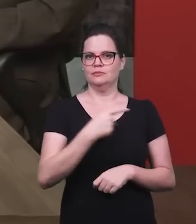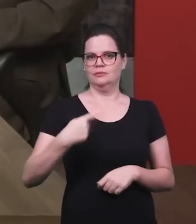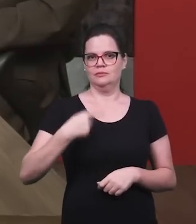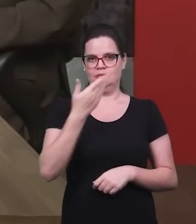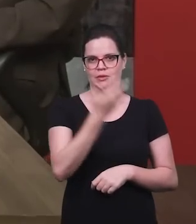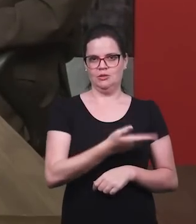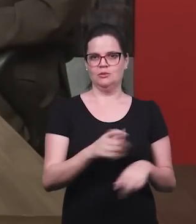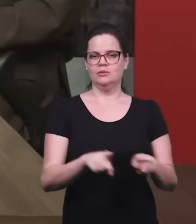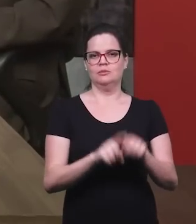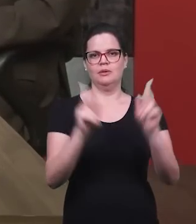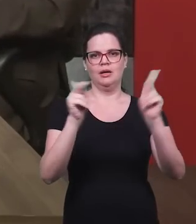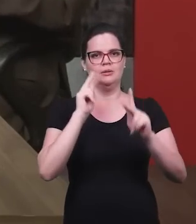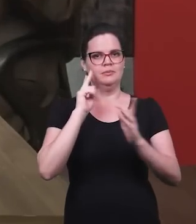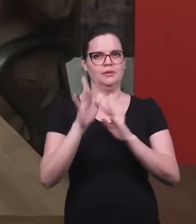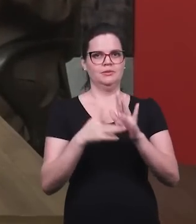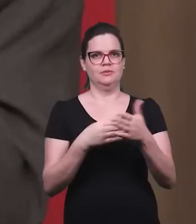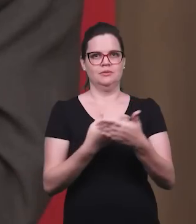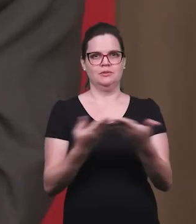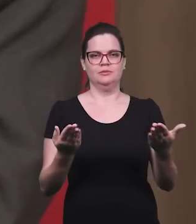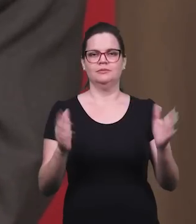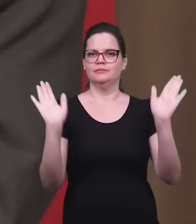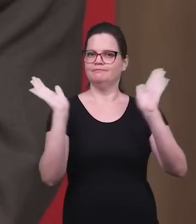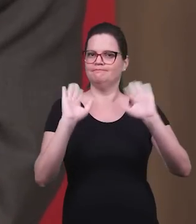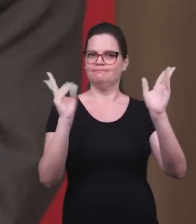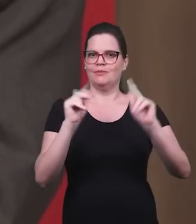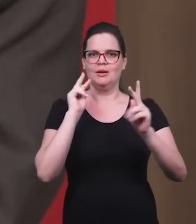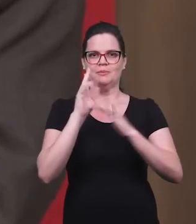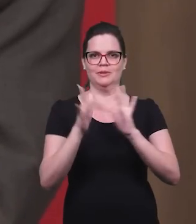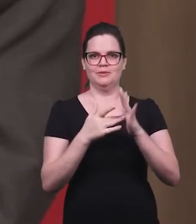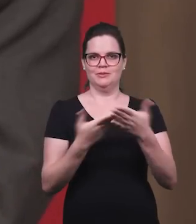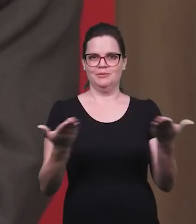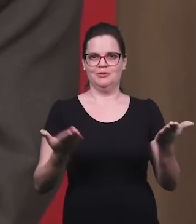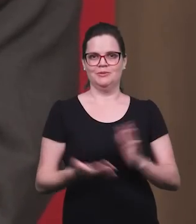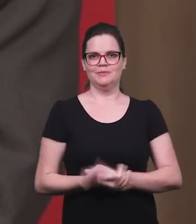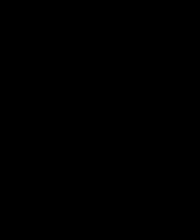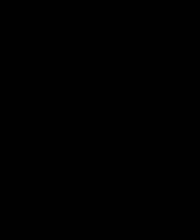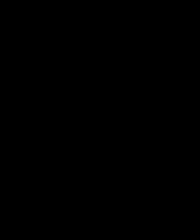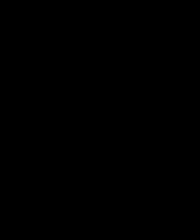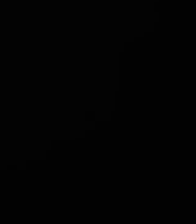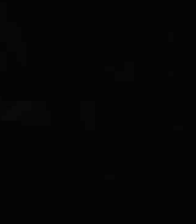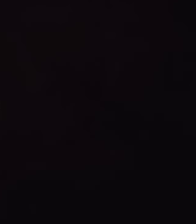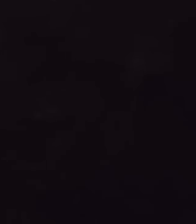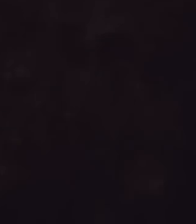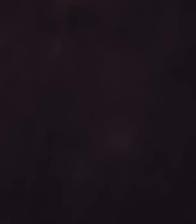participação do pastor Celon. Pai, Senhor. Desejamos a todos a paz do Senhor Jesus. Amém.